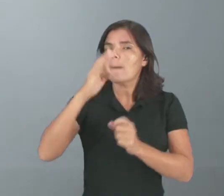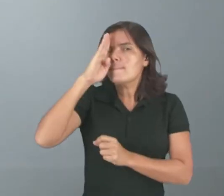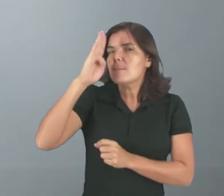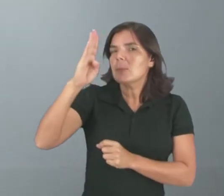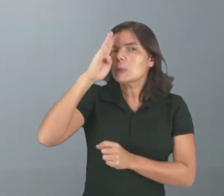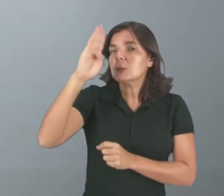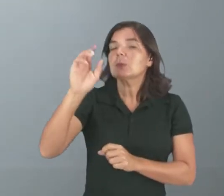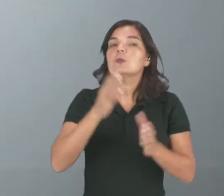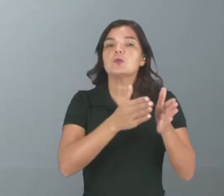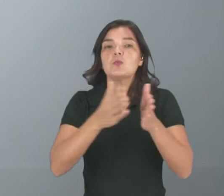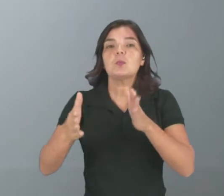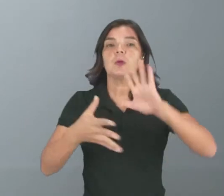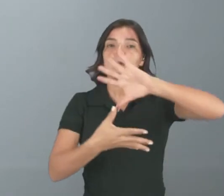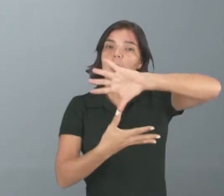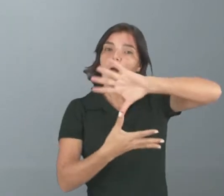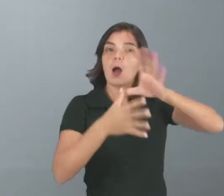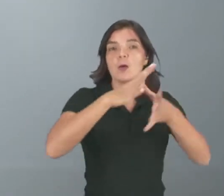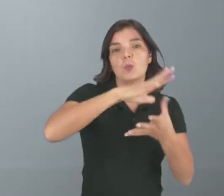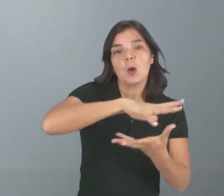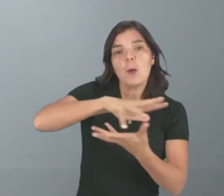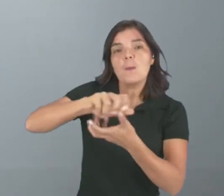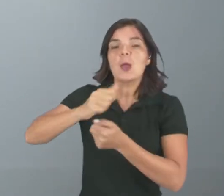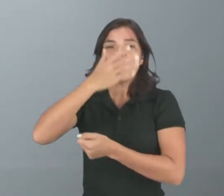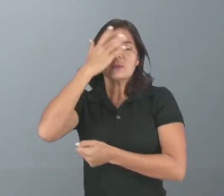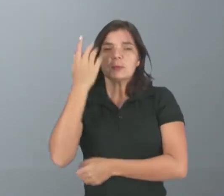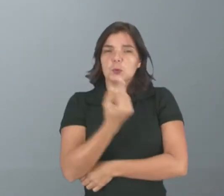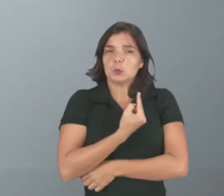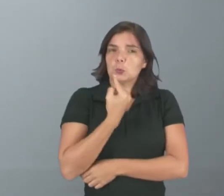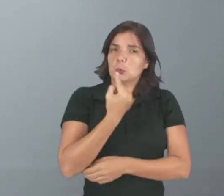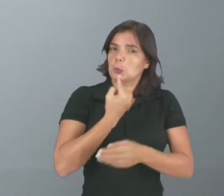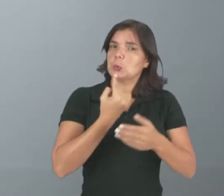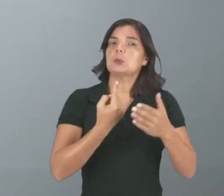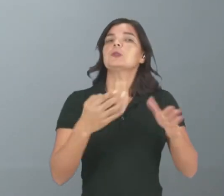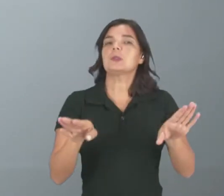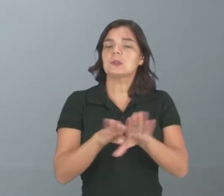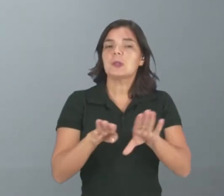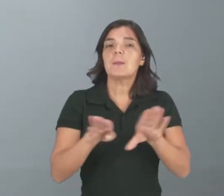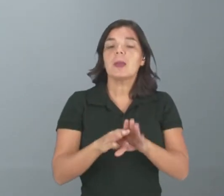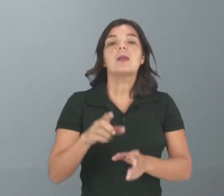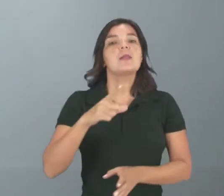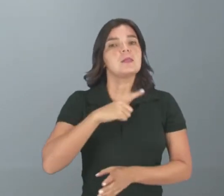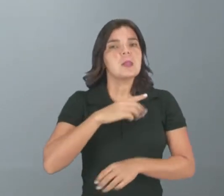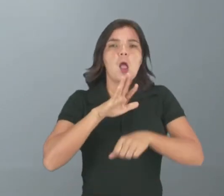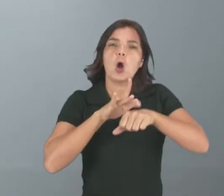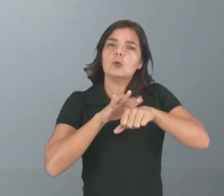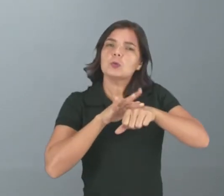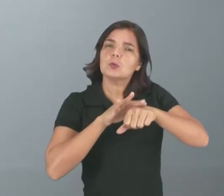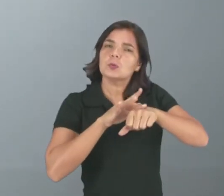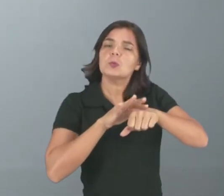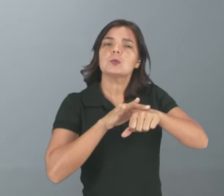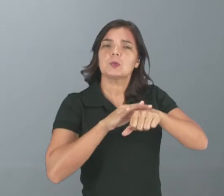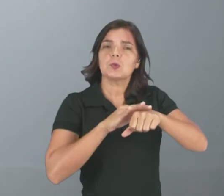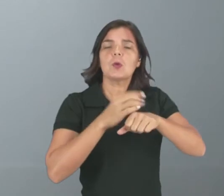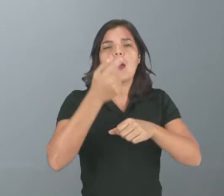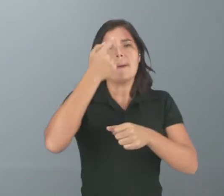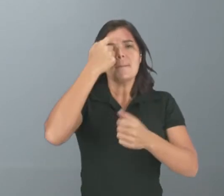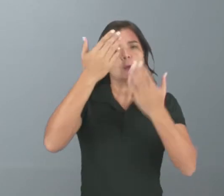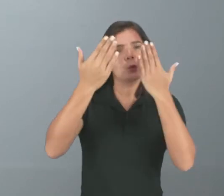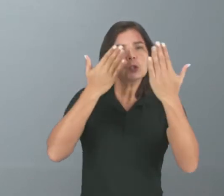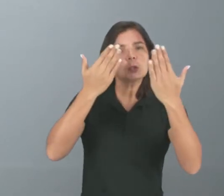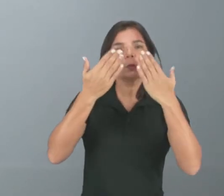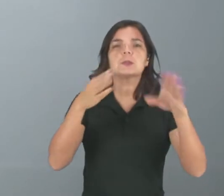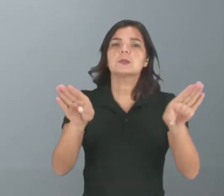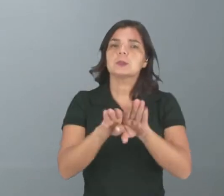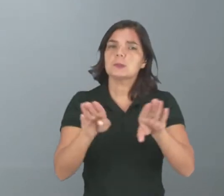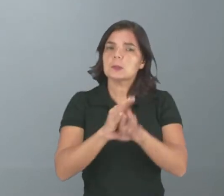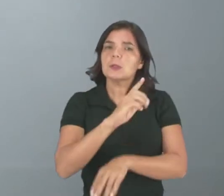principalmente nessa fase de pandemia que as pessoas estão isoladas, enclausuradas. Existem as doenças psicossomáticas